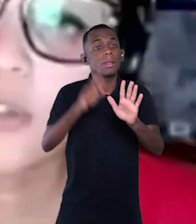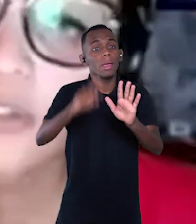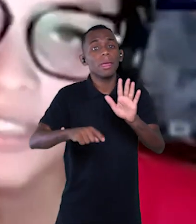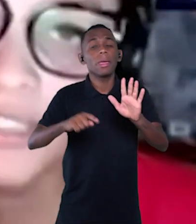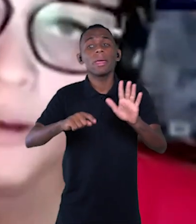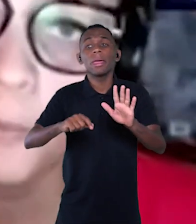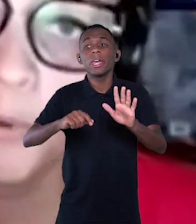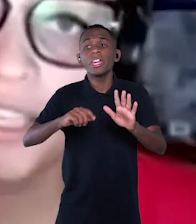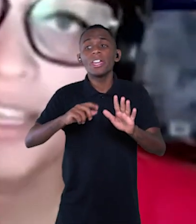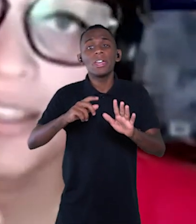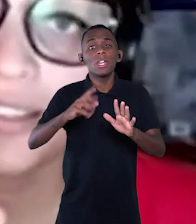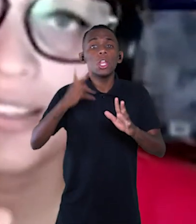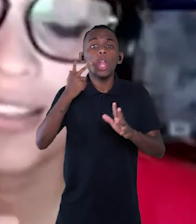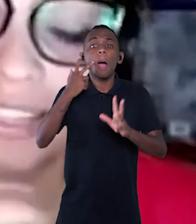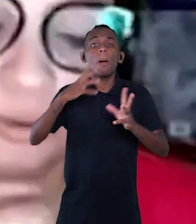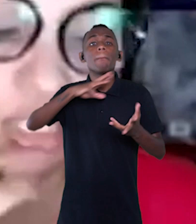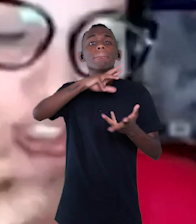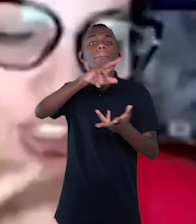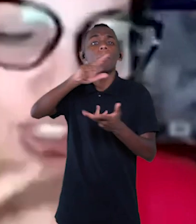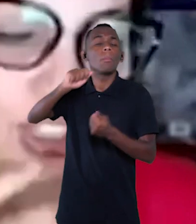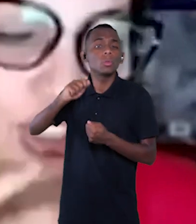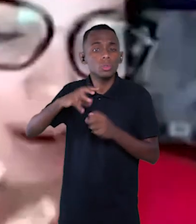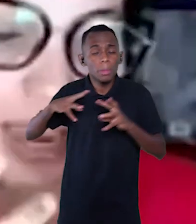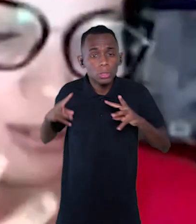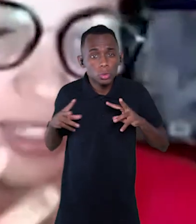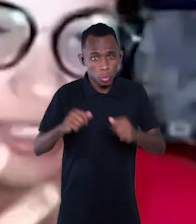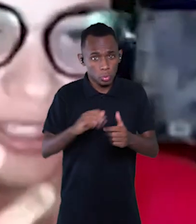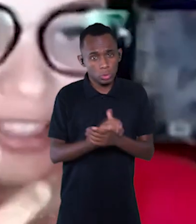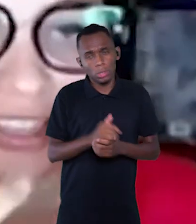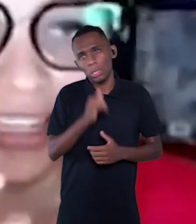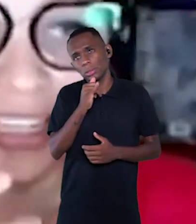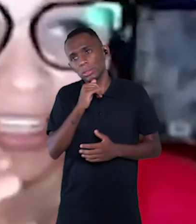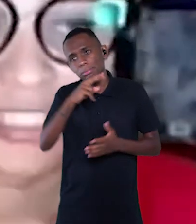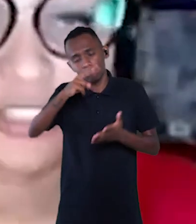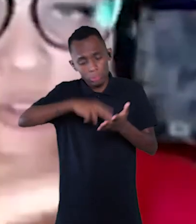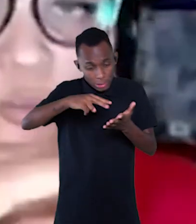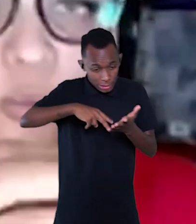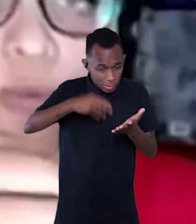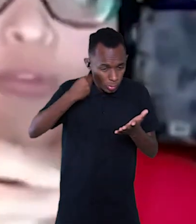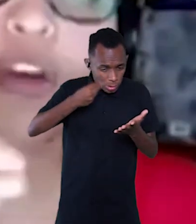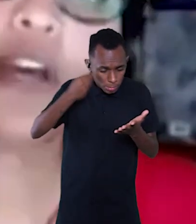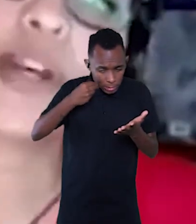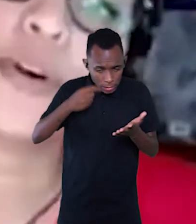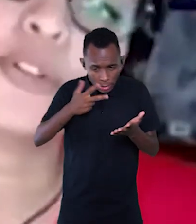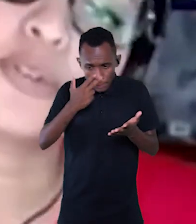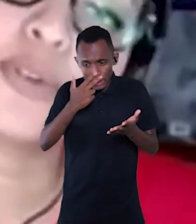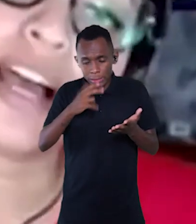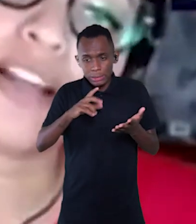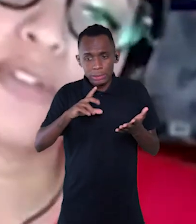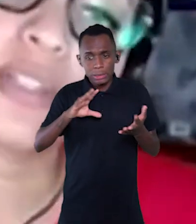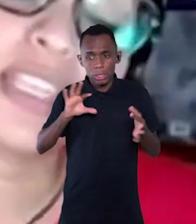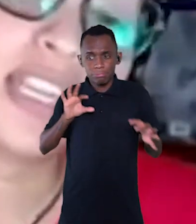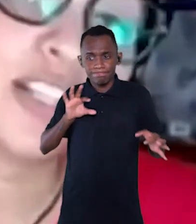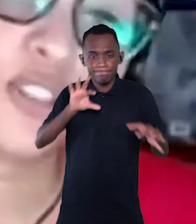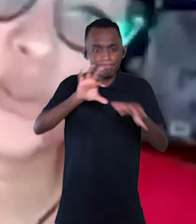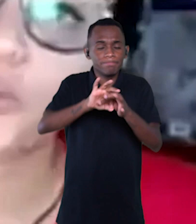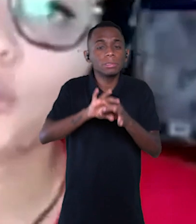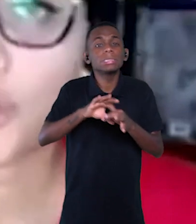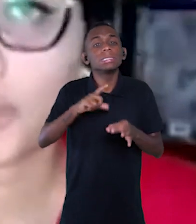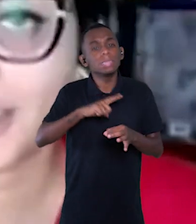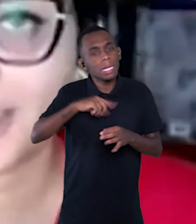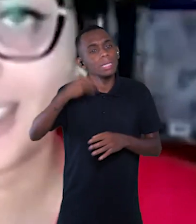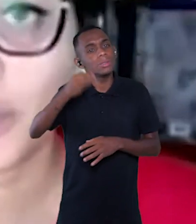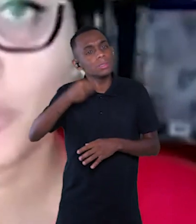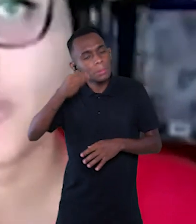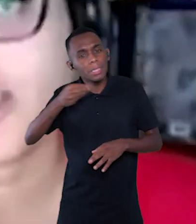aquilo que é universal, porque quando a gente lê um caso ali, existe um fio que conduz o caso, que ele é de